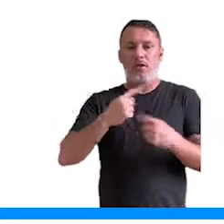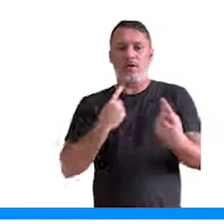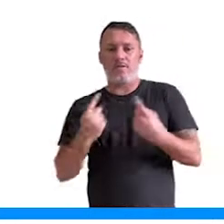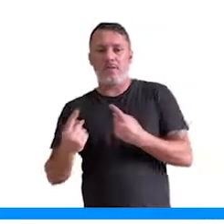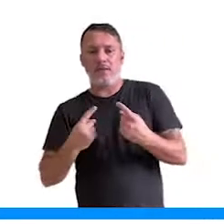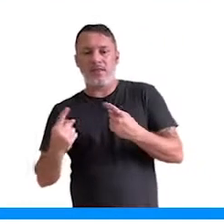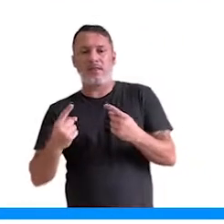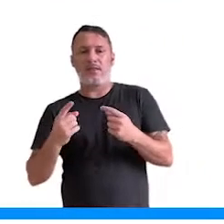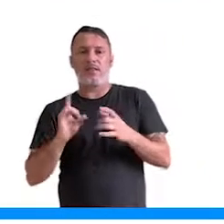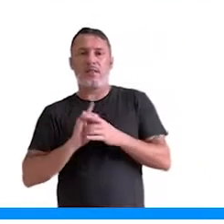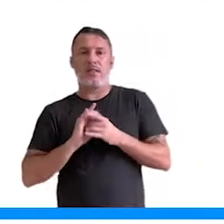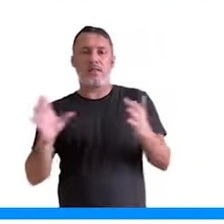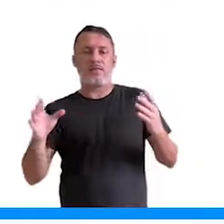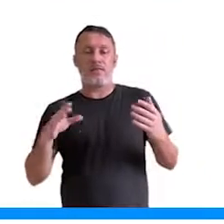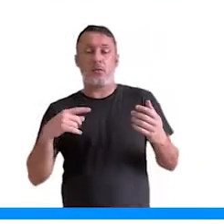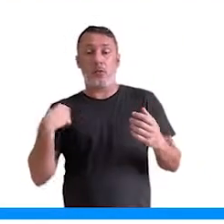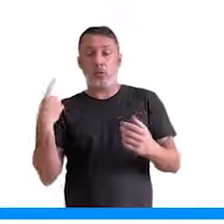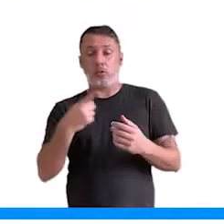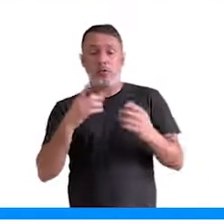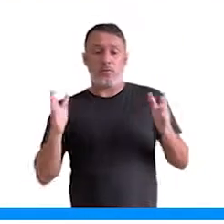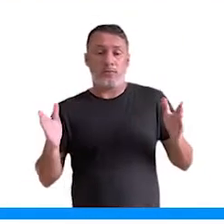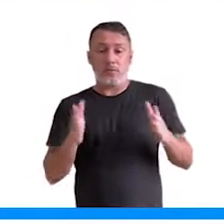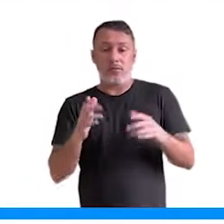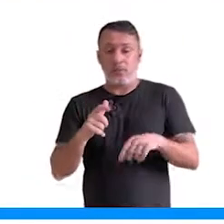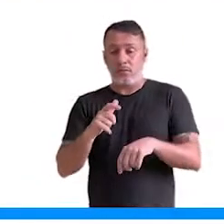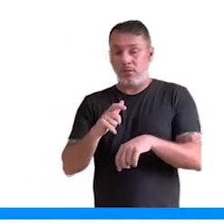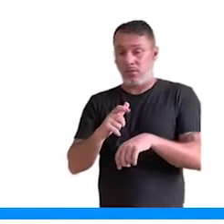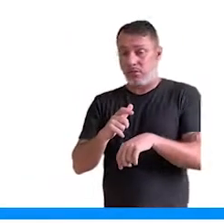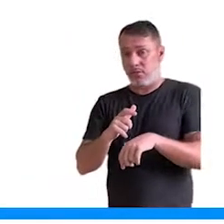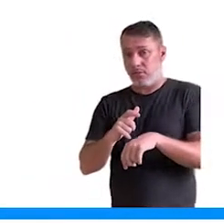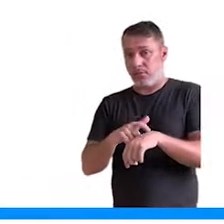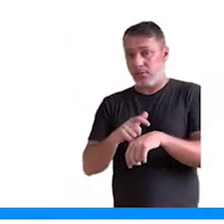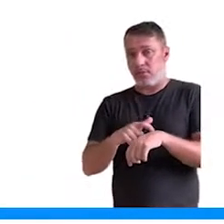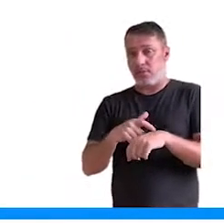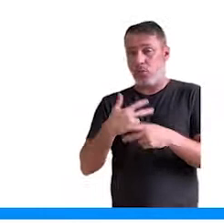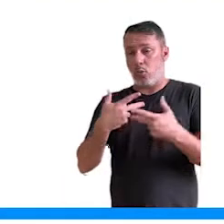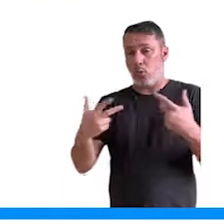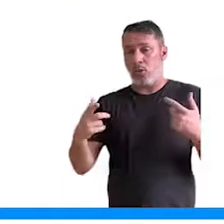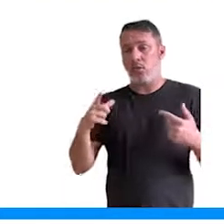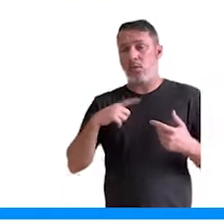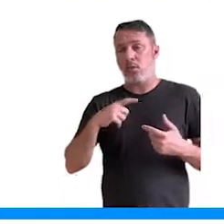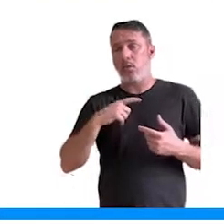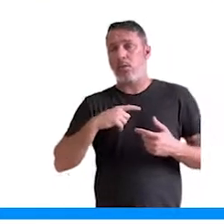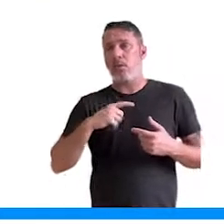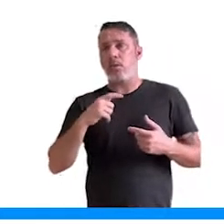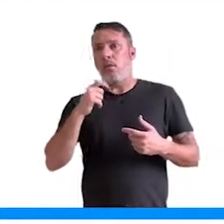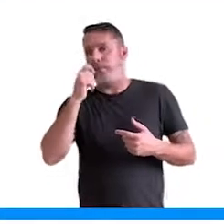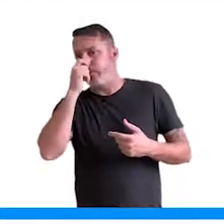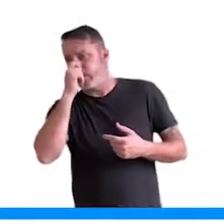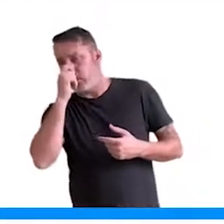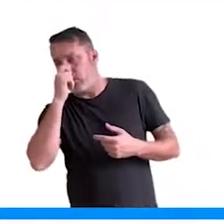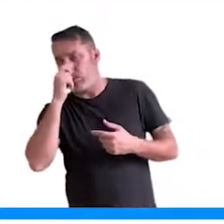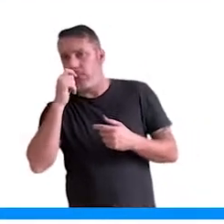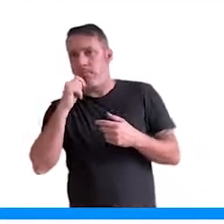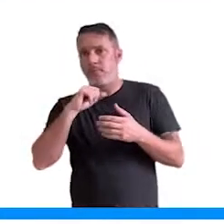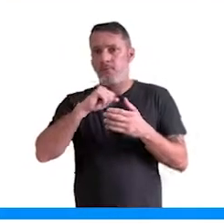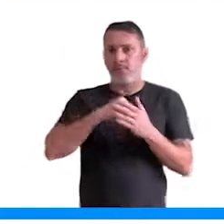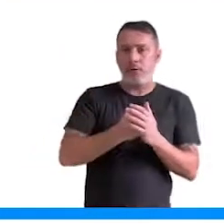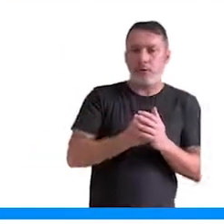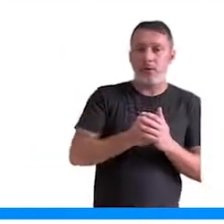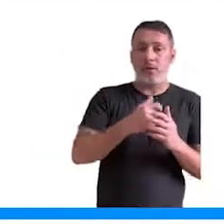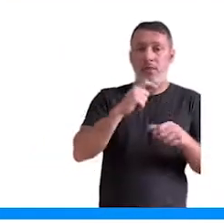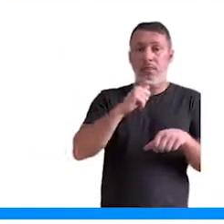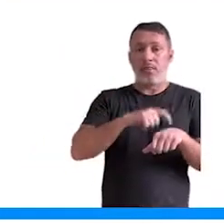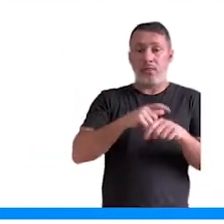avenidas abertas. Para nós, isso estreita o tempo de tal maneira que tudo está apertado e oprimido.